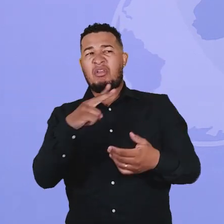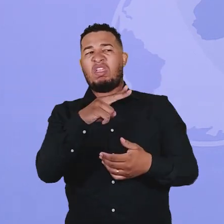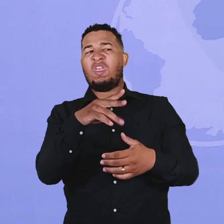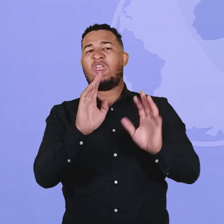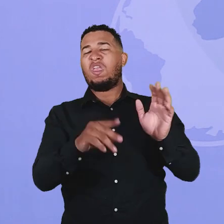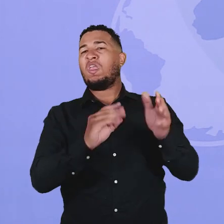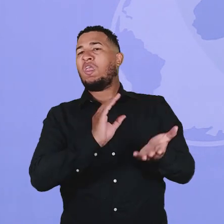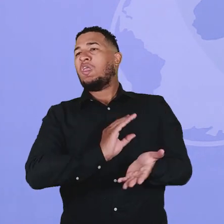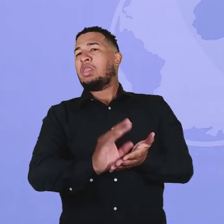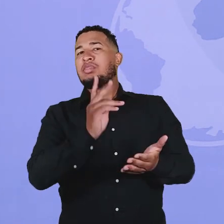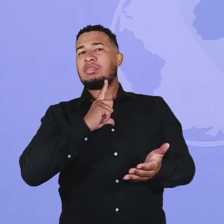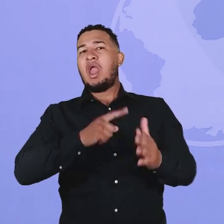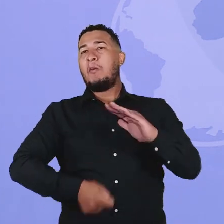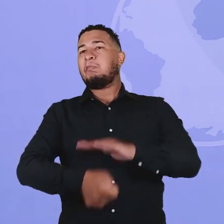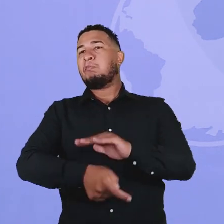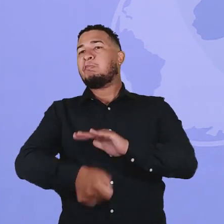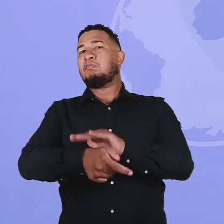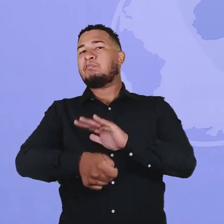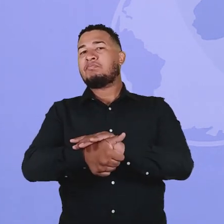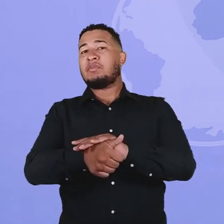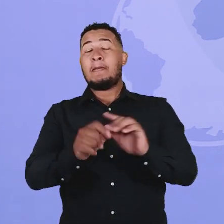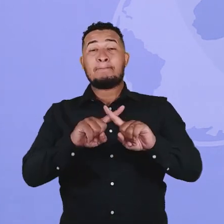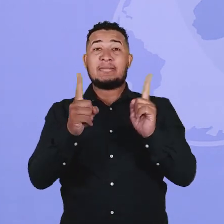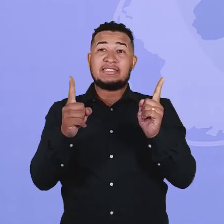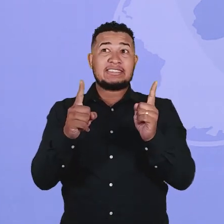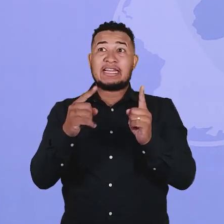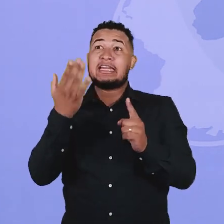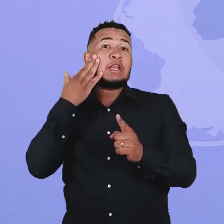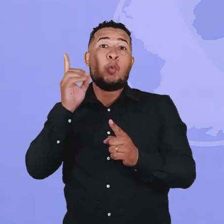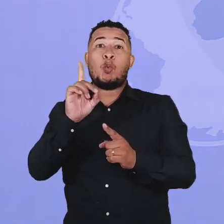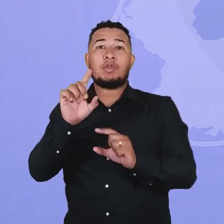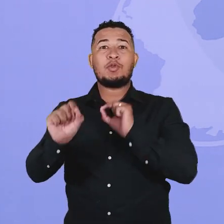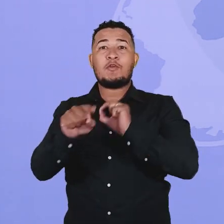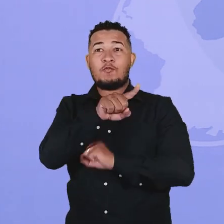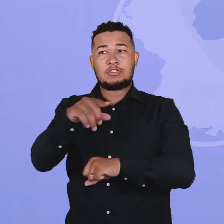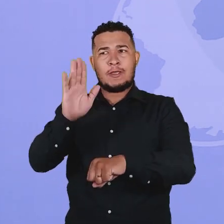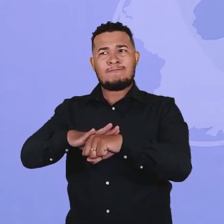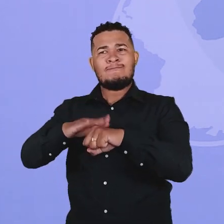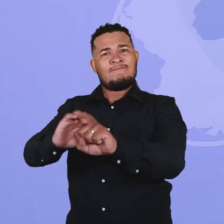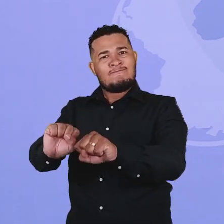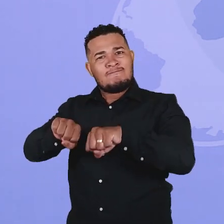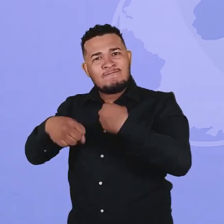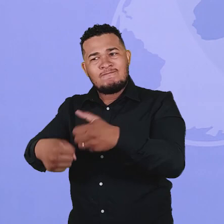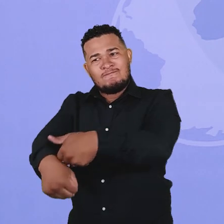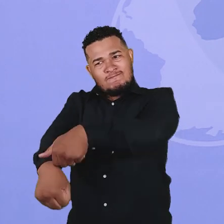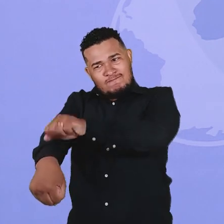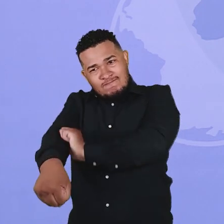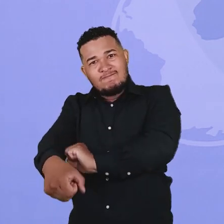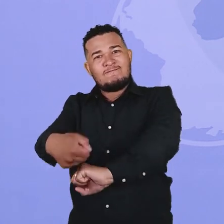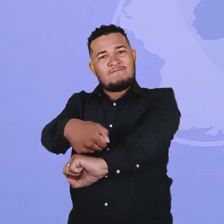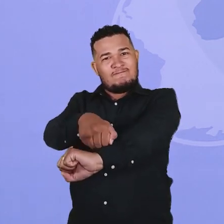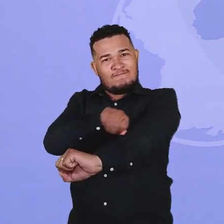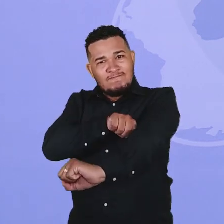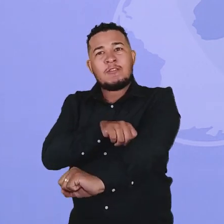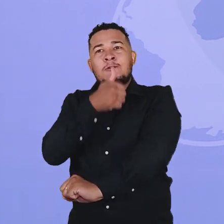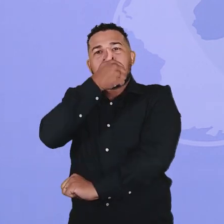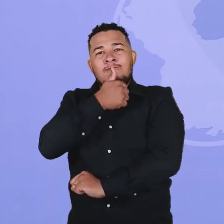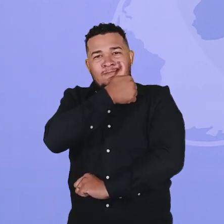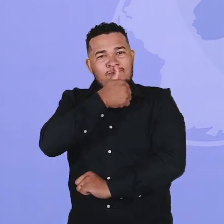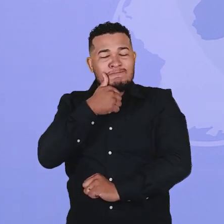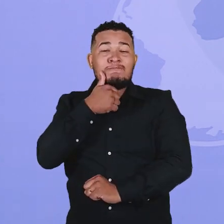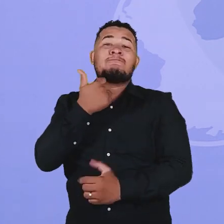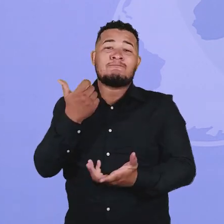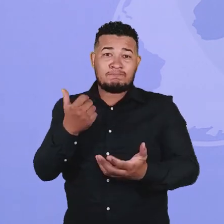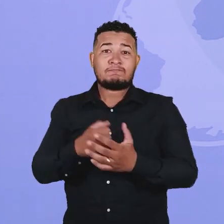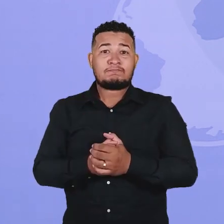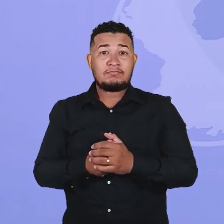pessoa privilegiada, mas eles não entendem muitas vezes o investimento que você, aluno, está fazendo, o preço que você está pagando com